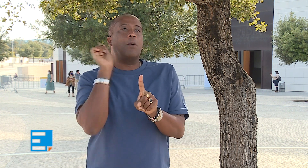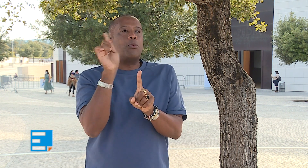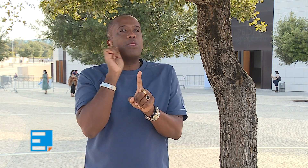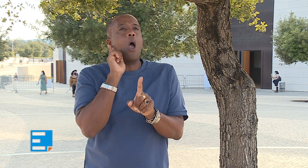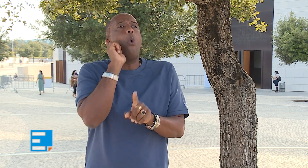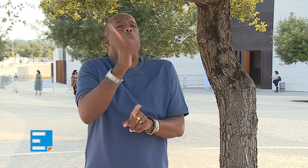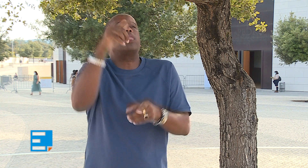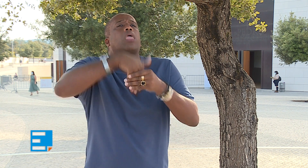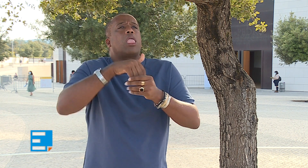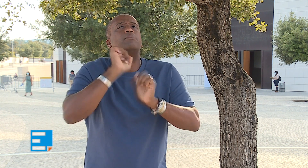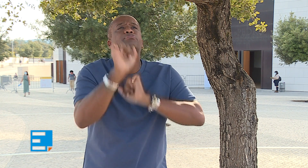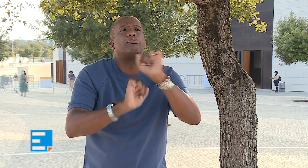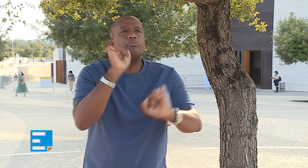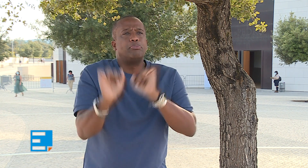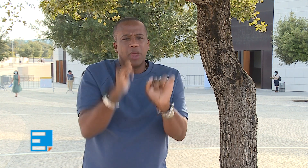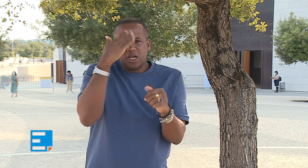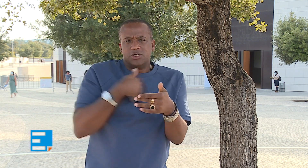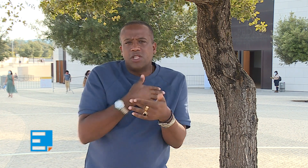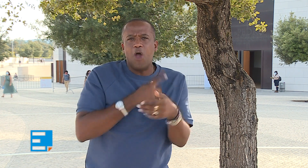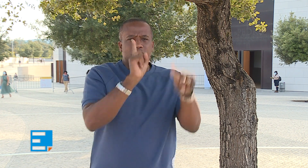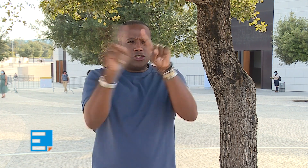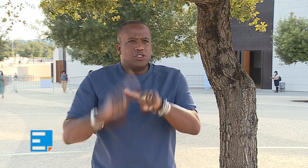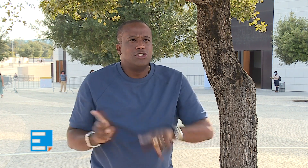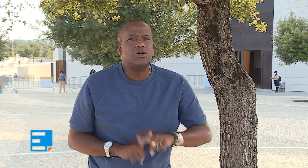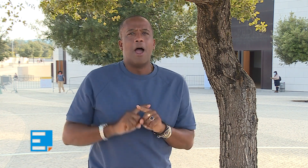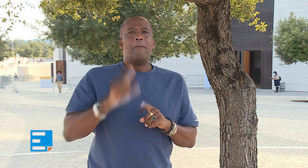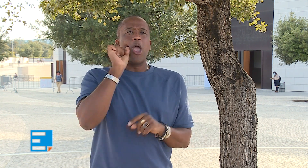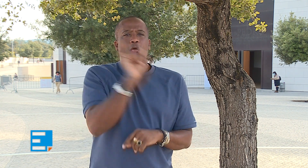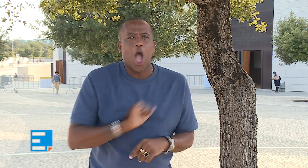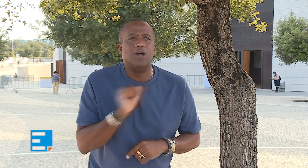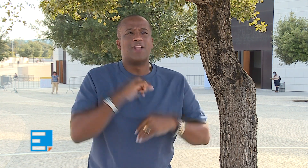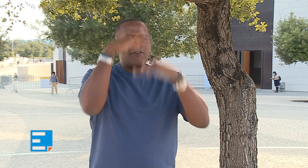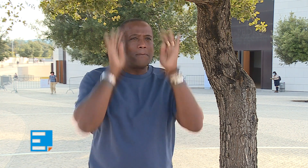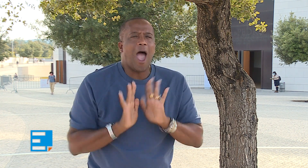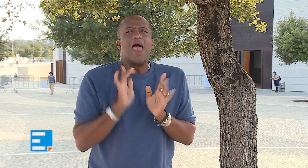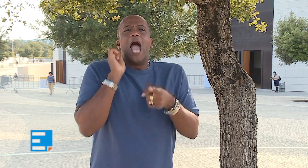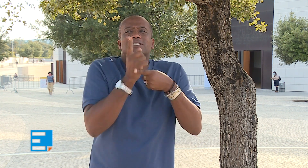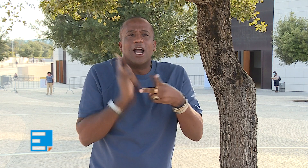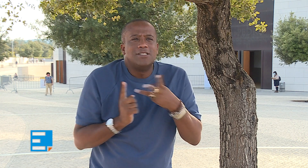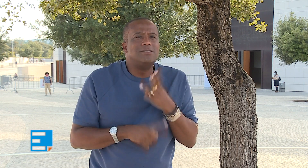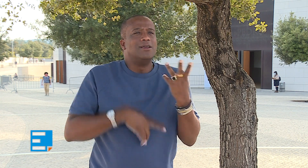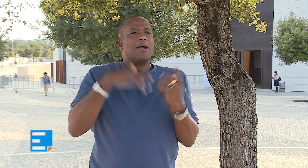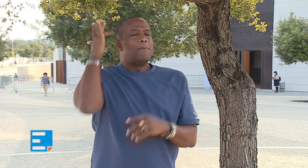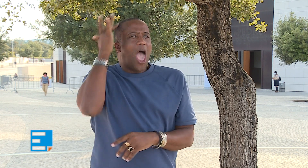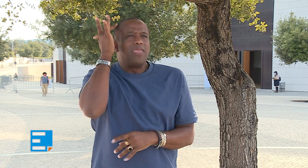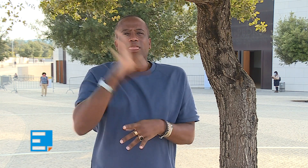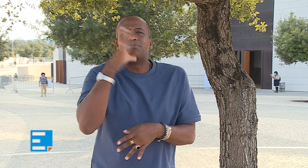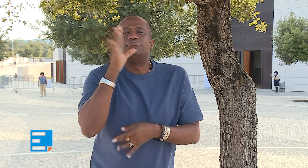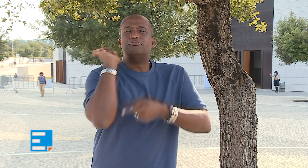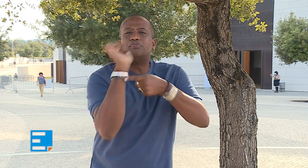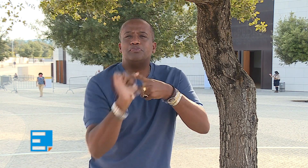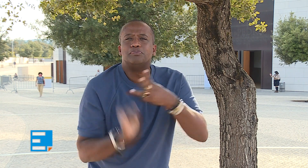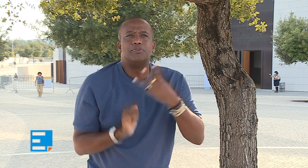comecei a ter acesso à informação. E também consegui perceber o significado daquilo que o padre dizia, das